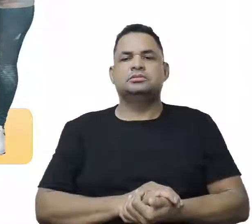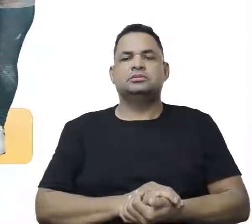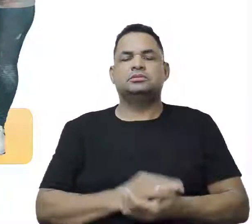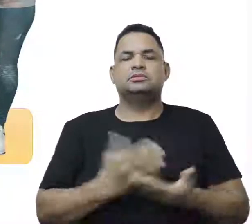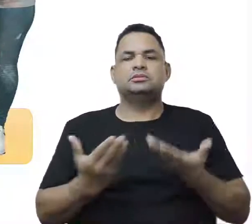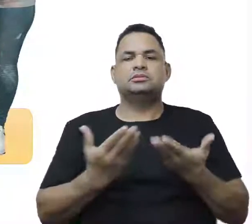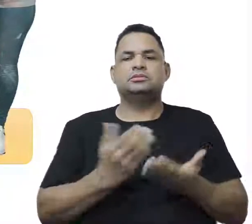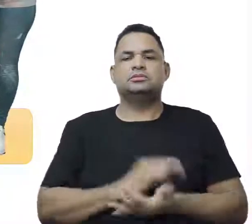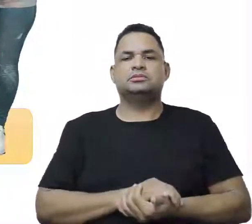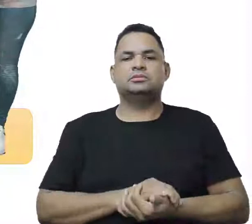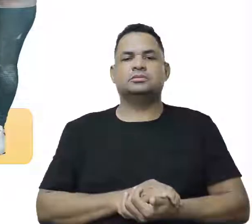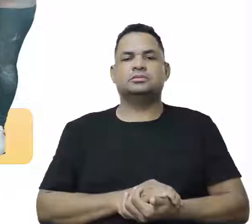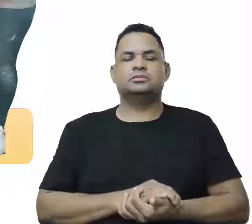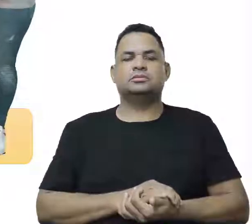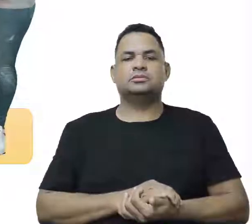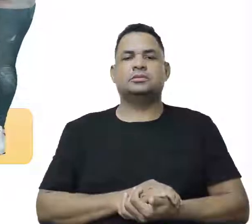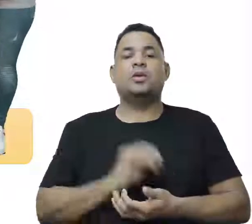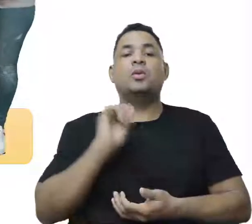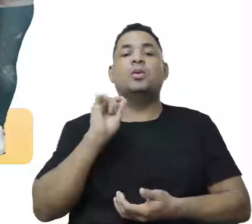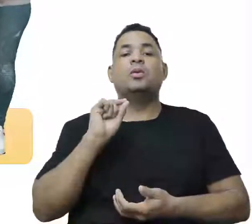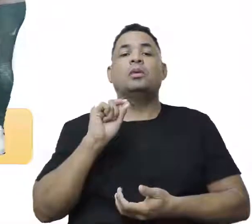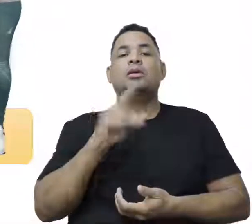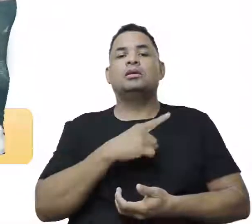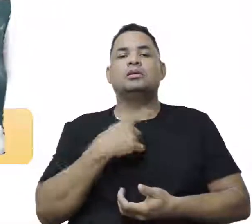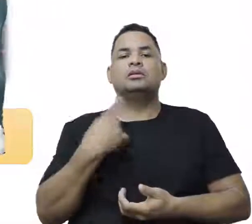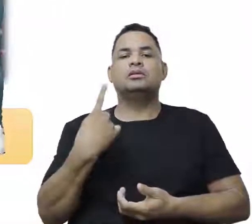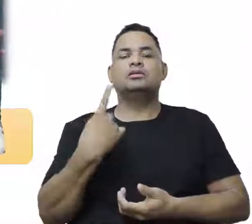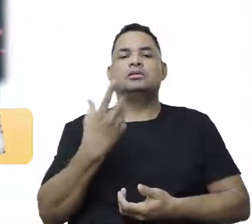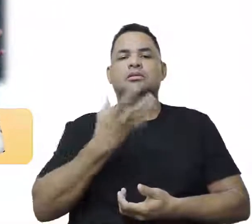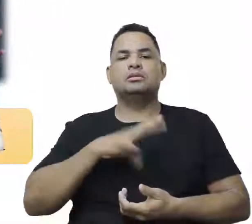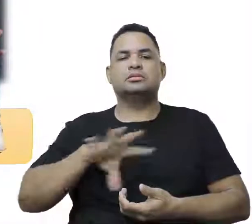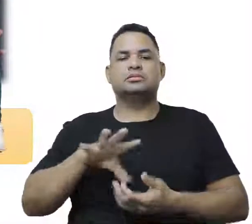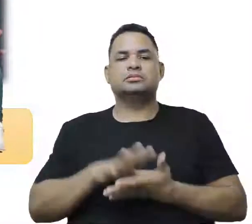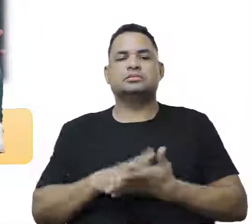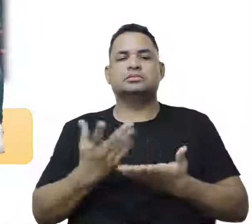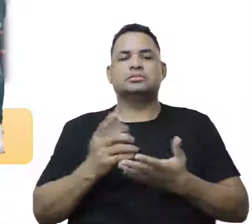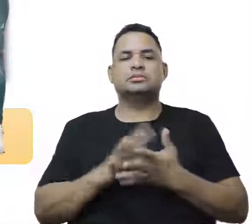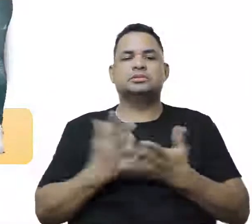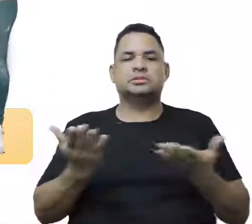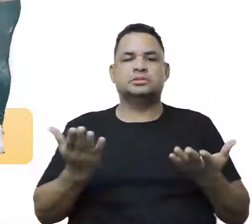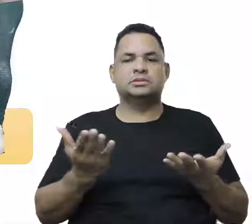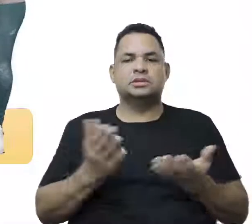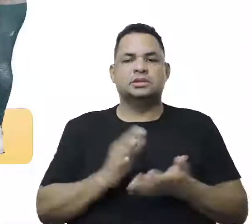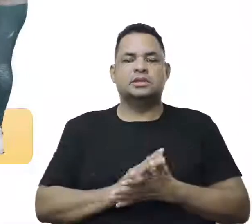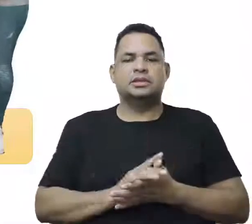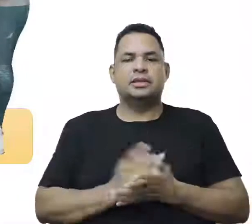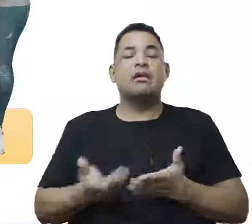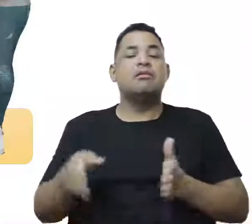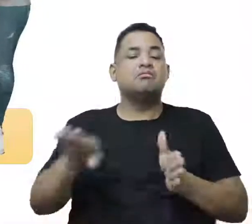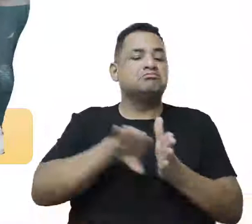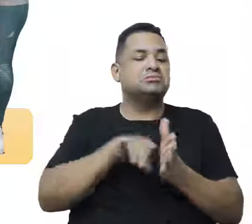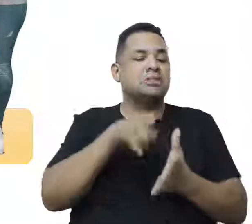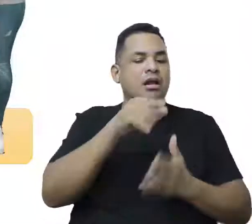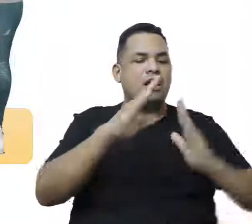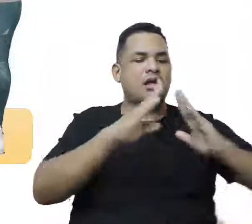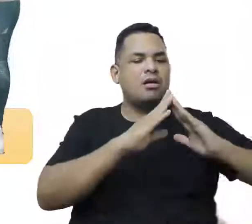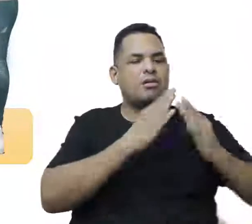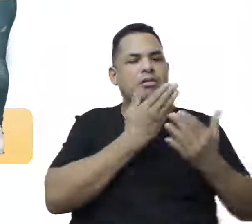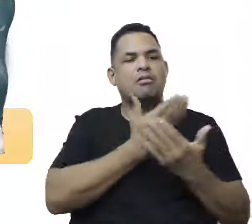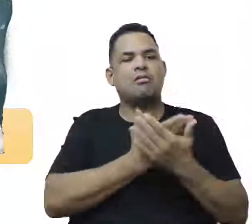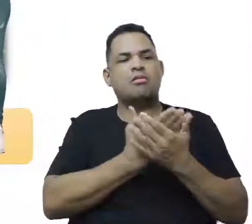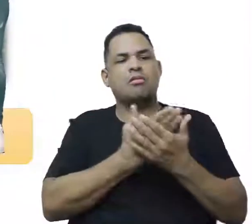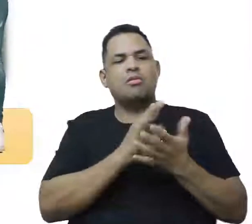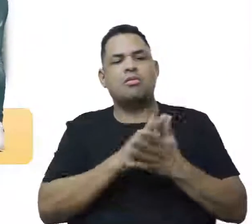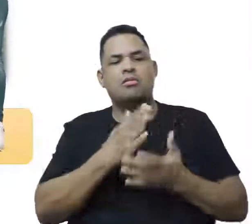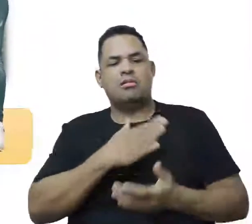aí claramente. Exato. E o que a gente também não quer é que você faça julgamento. Por Isso. exemplo, cheguei lá em casa, encontrei meu